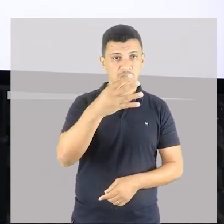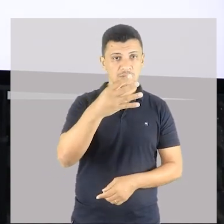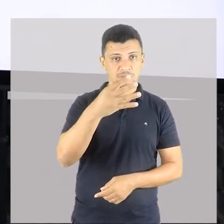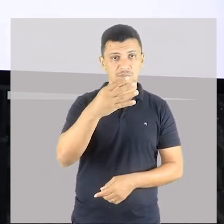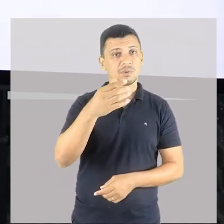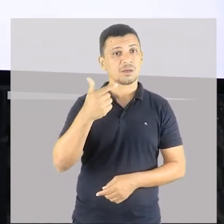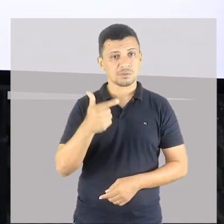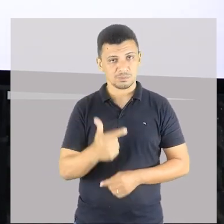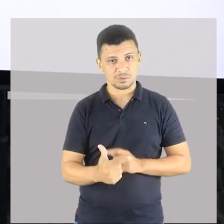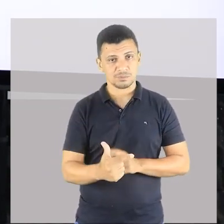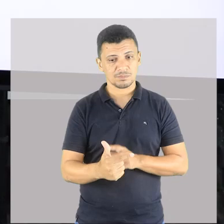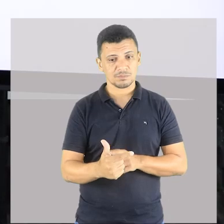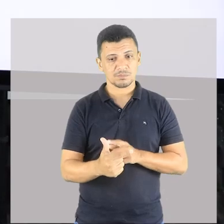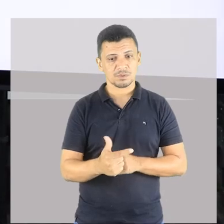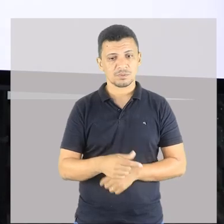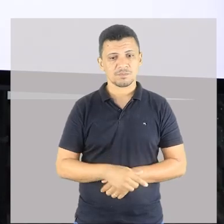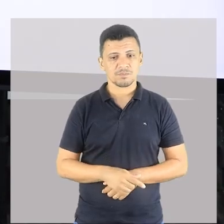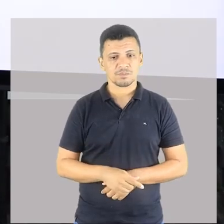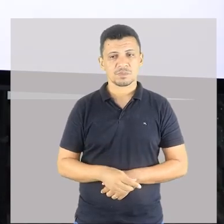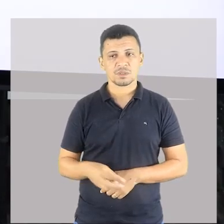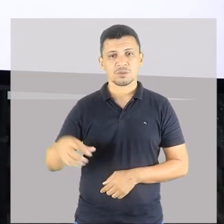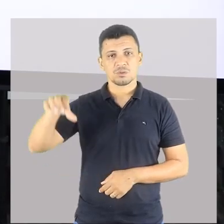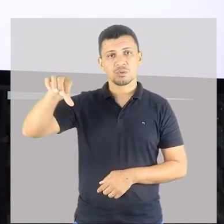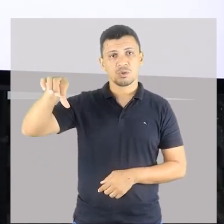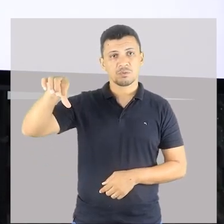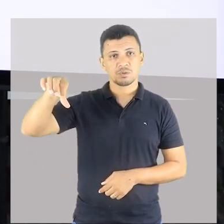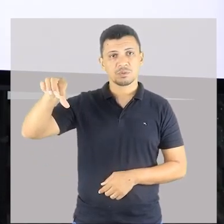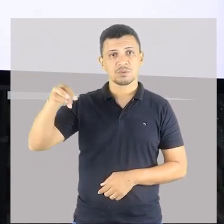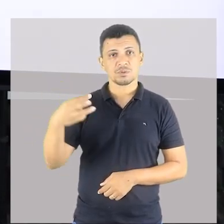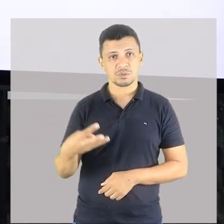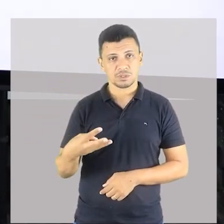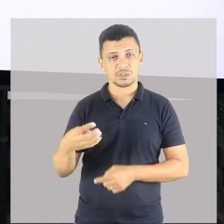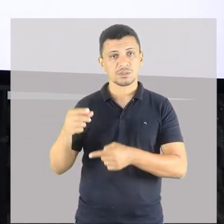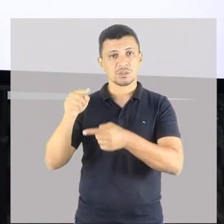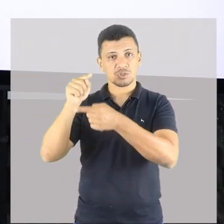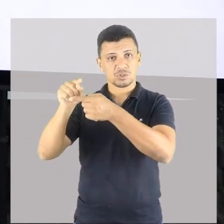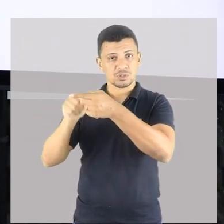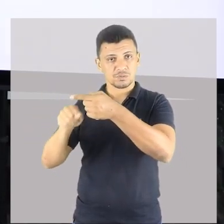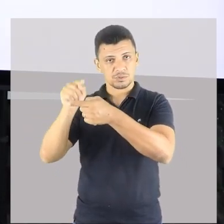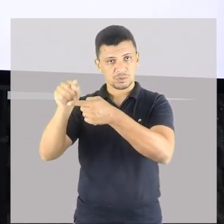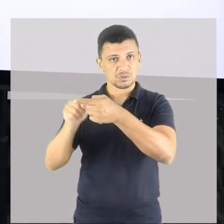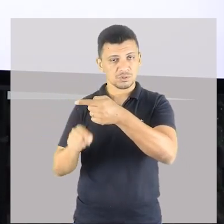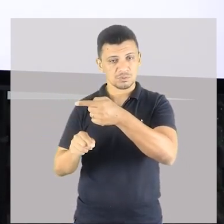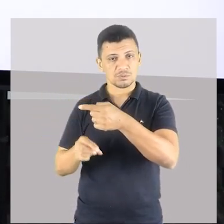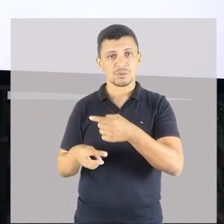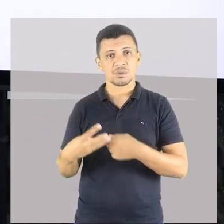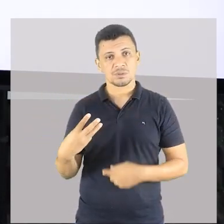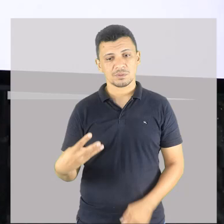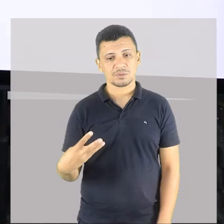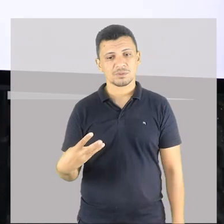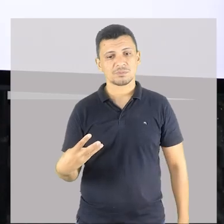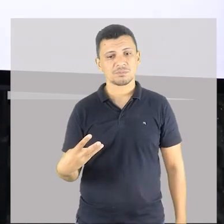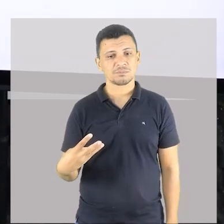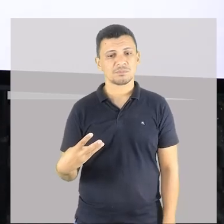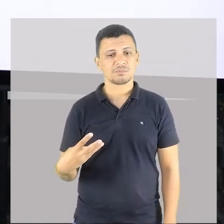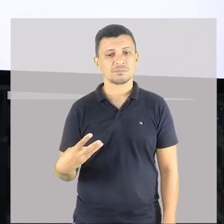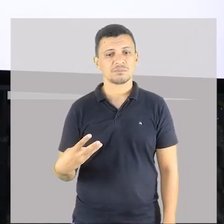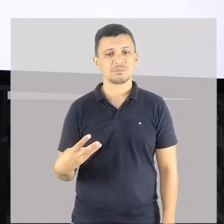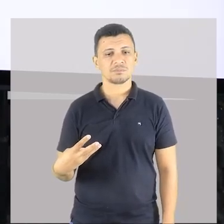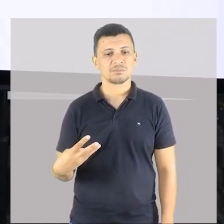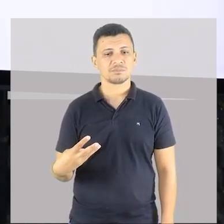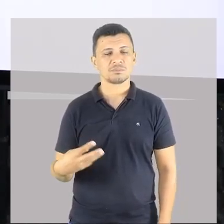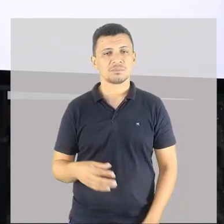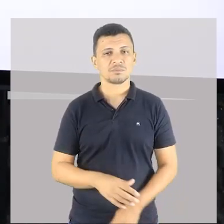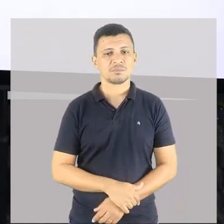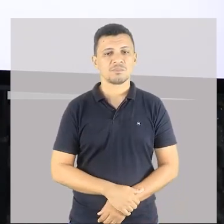2. O 3 cancela com 9, na verdade a gente está dividindo e sobra 3. Então